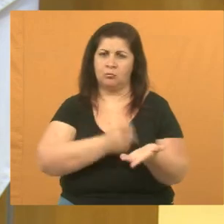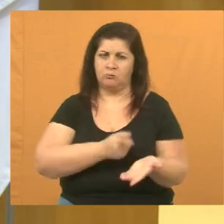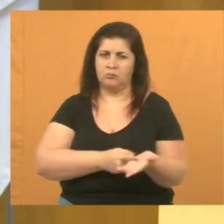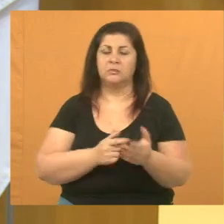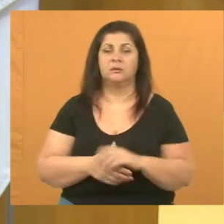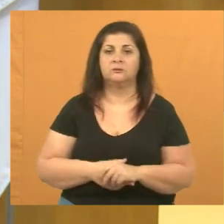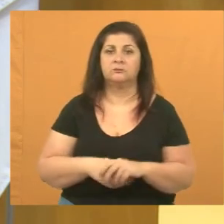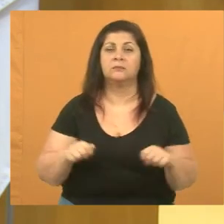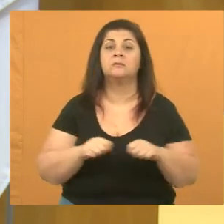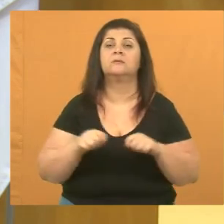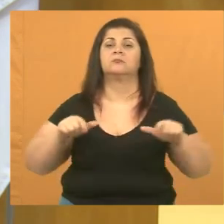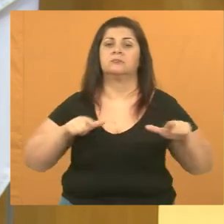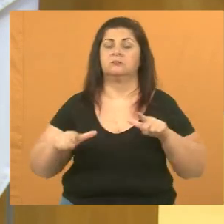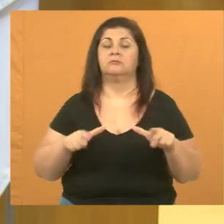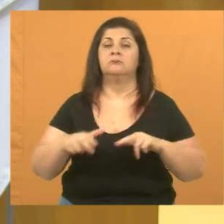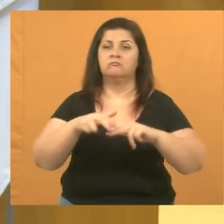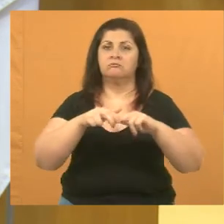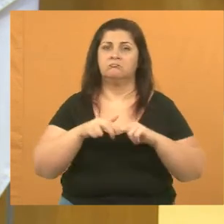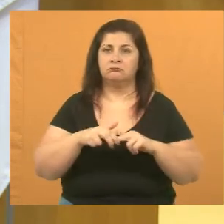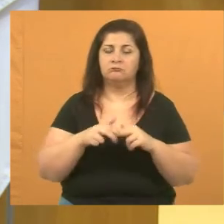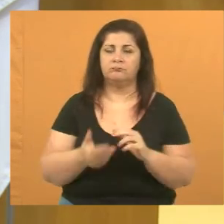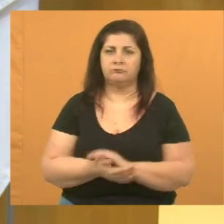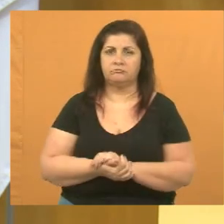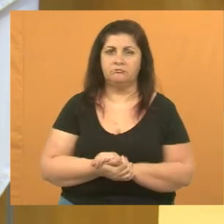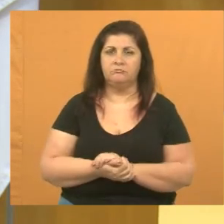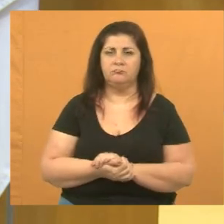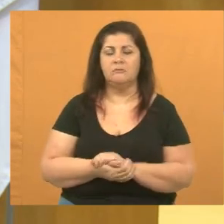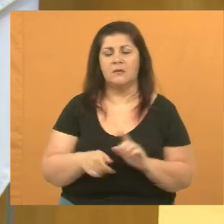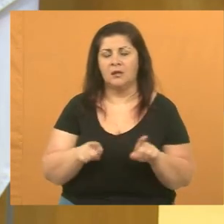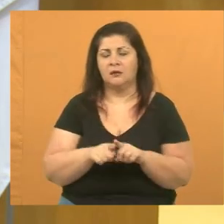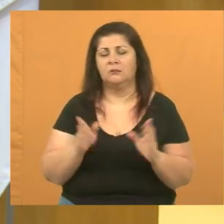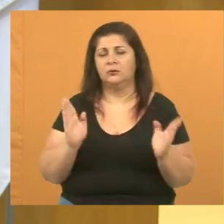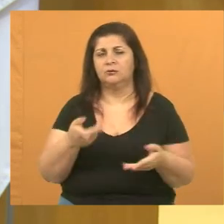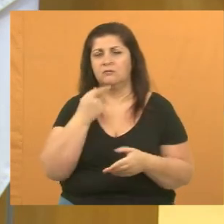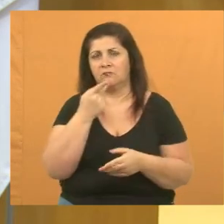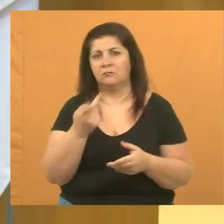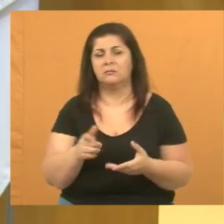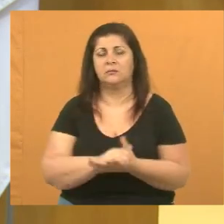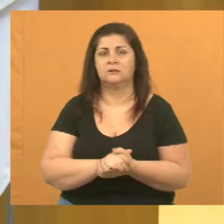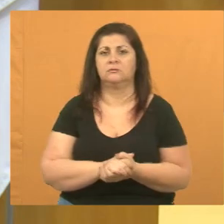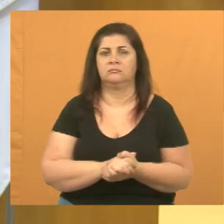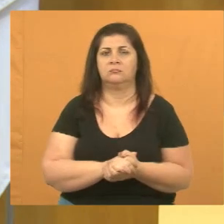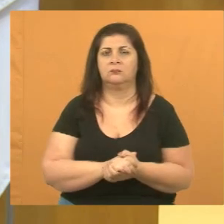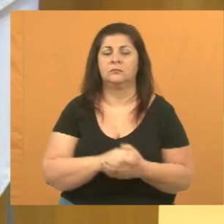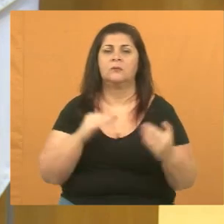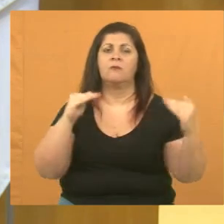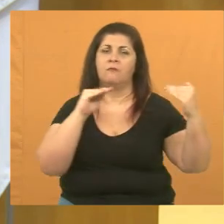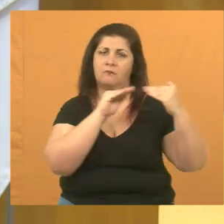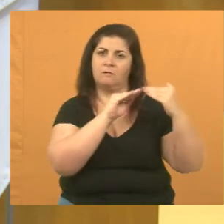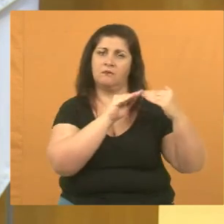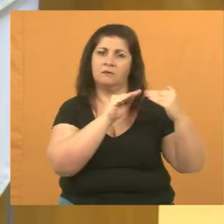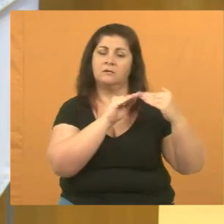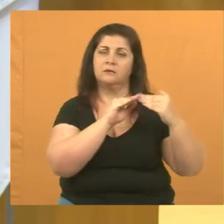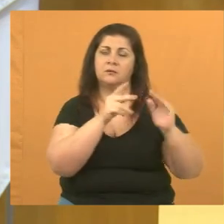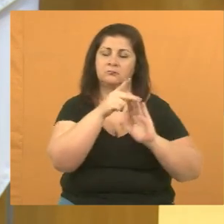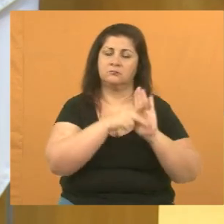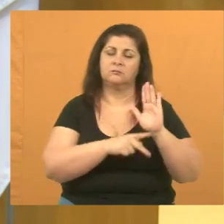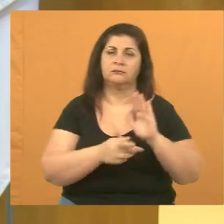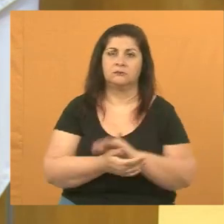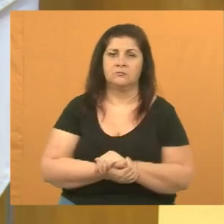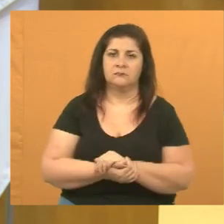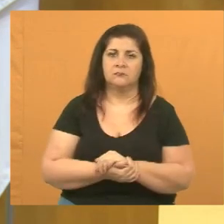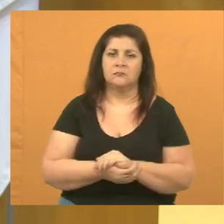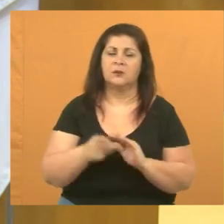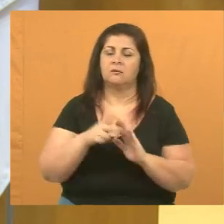E que faça o trabalho. Portanto, eu também já desde já aqui adiantar o meu voto favorável a esse projeto, que